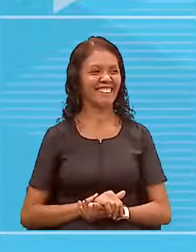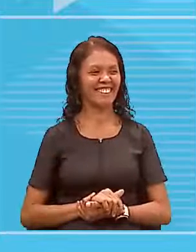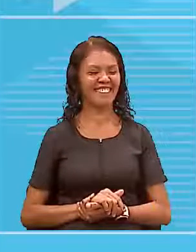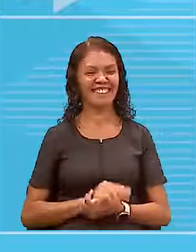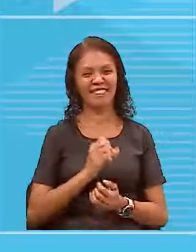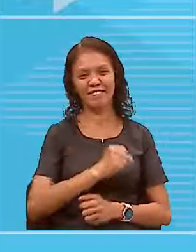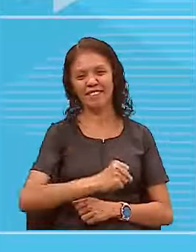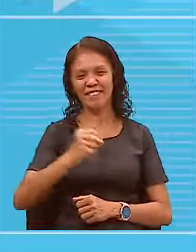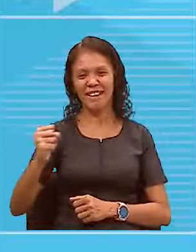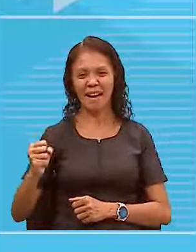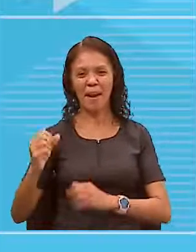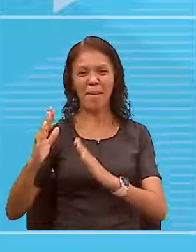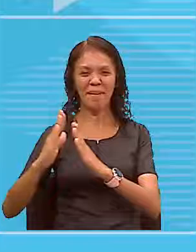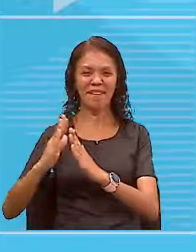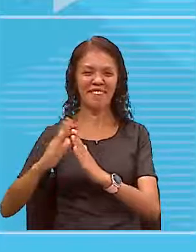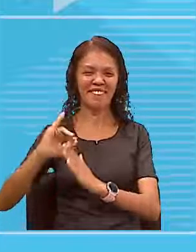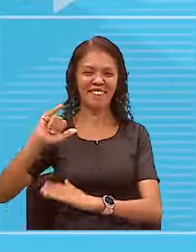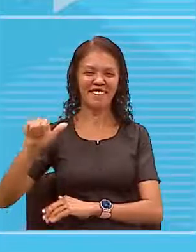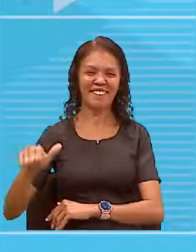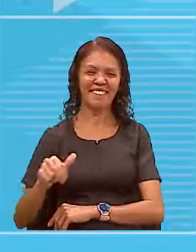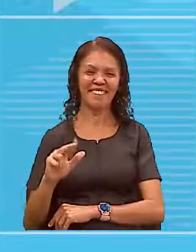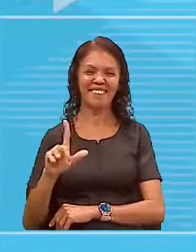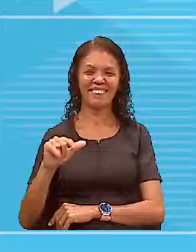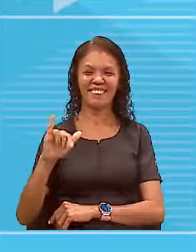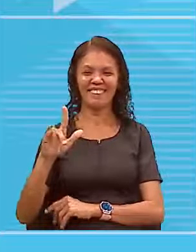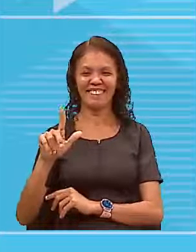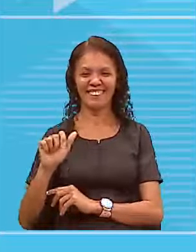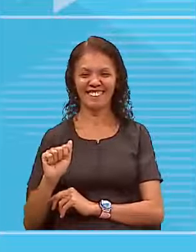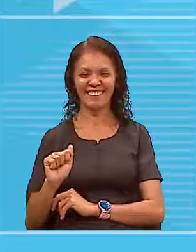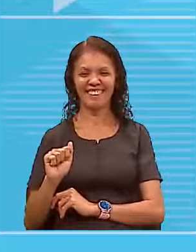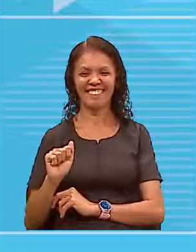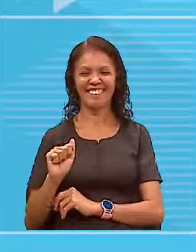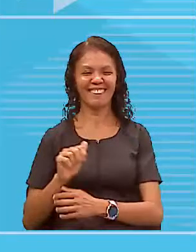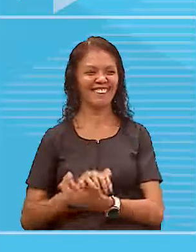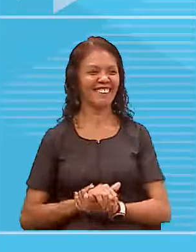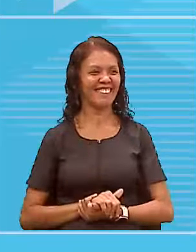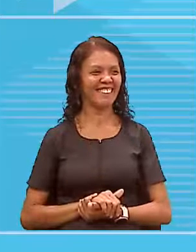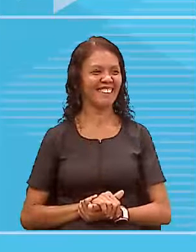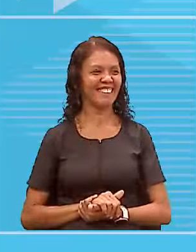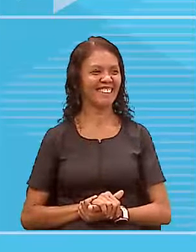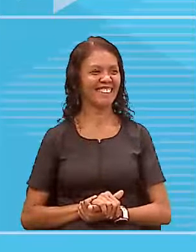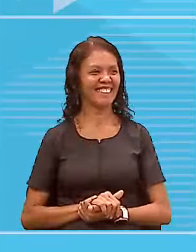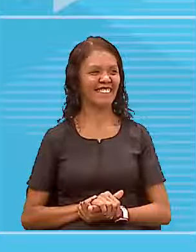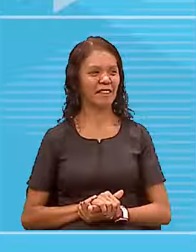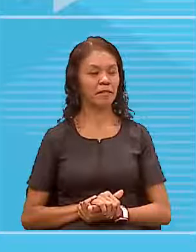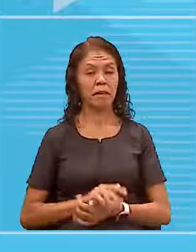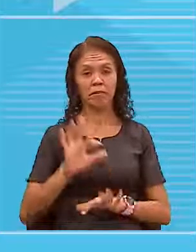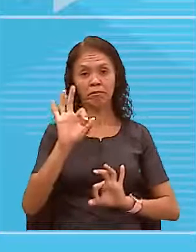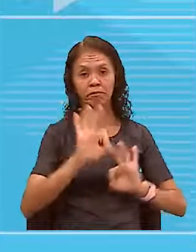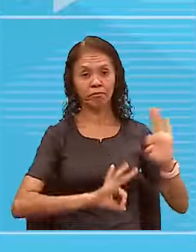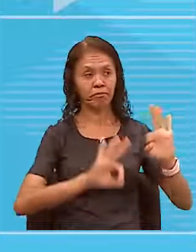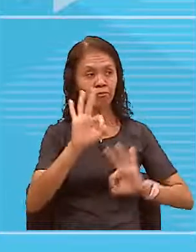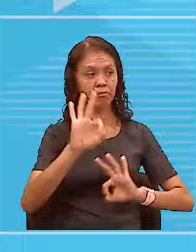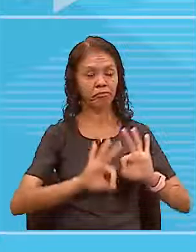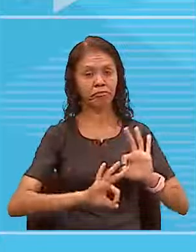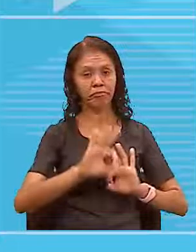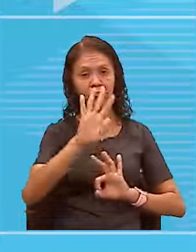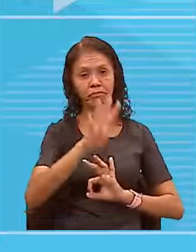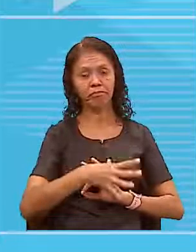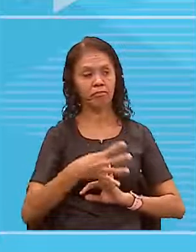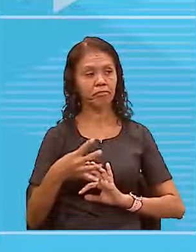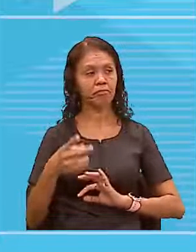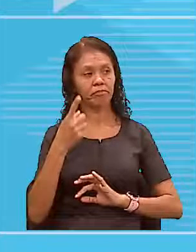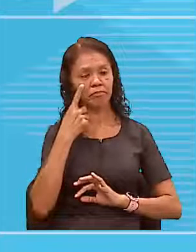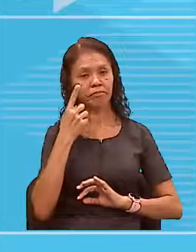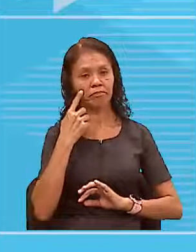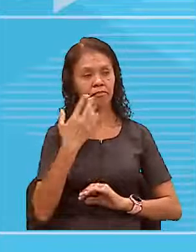para ver, né? Eita, Ju, ficava doidinha. Então vamos lá, vamos montar aqui, ó. Vamos